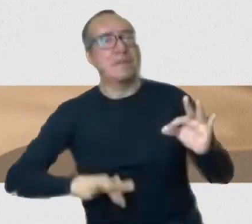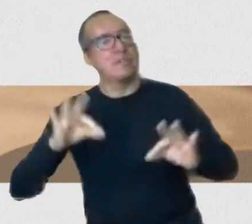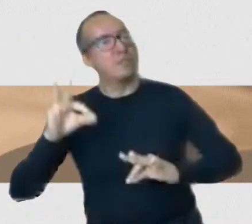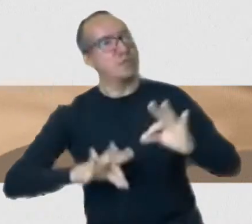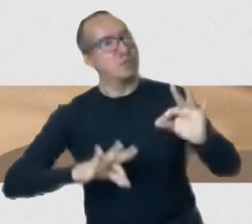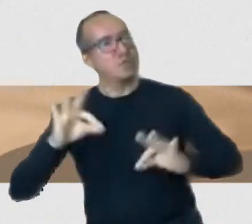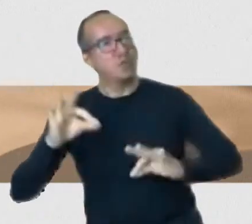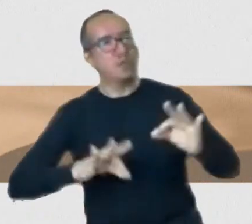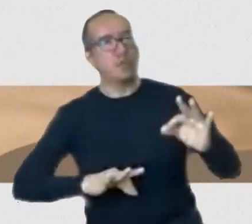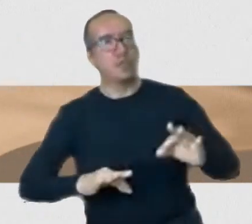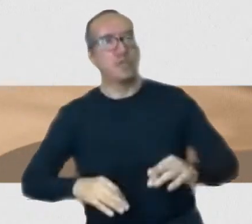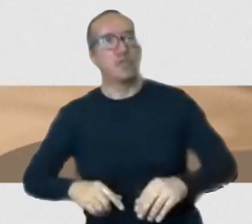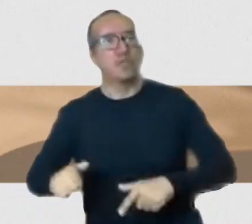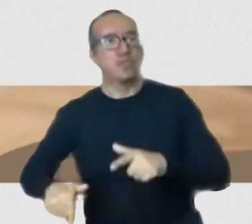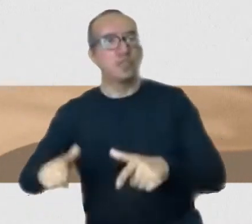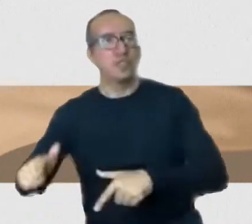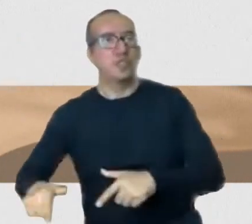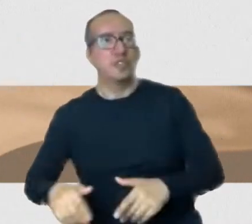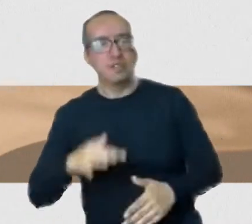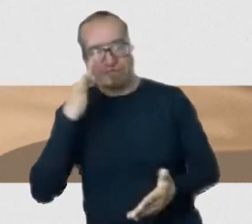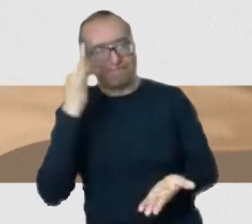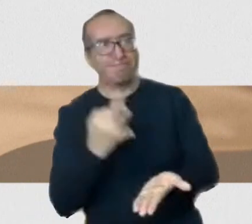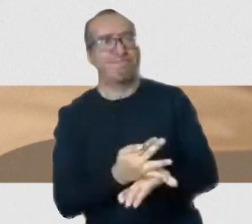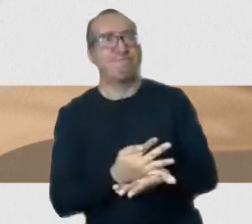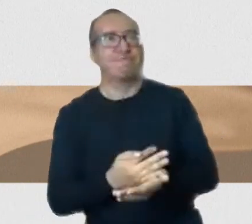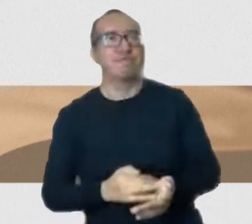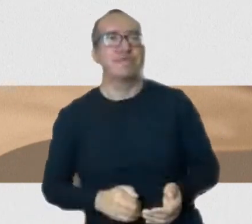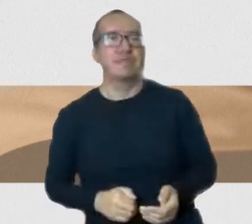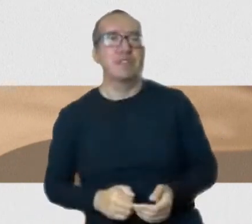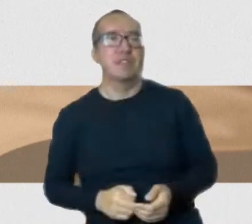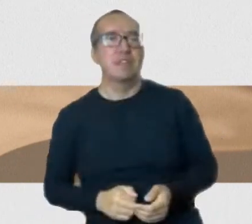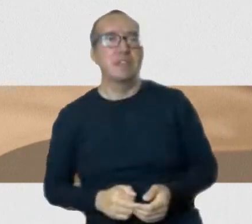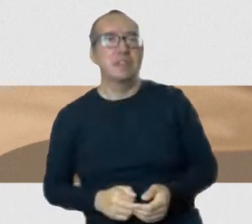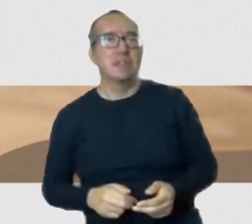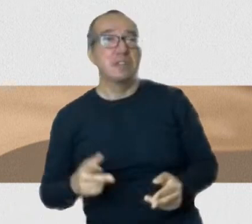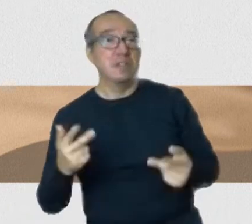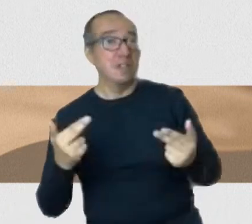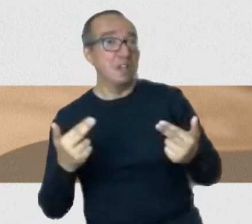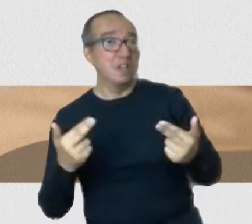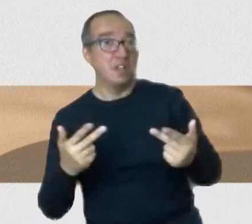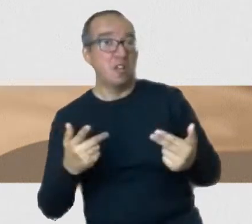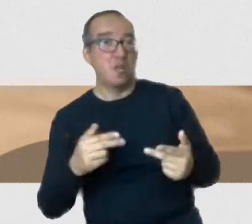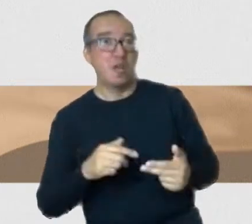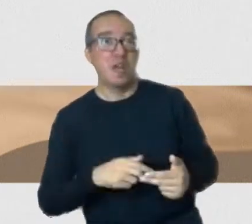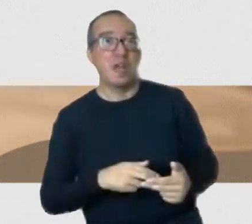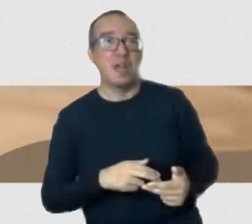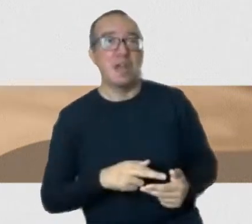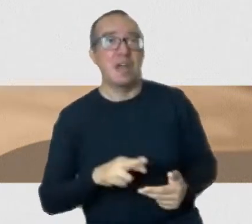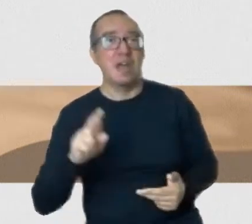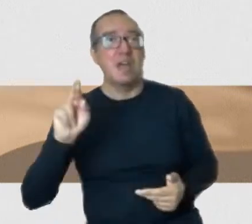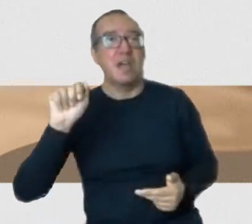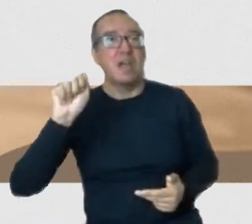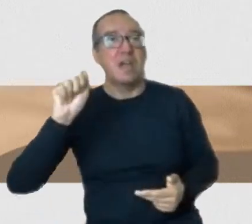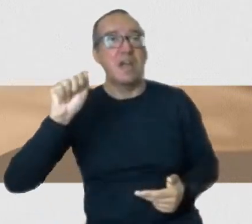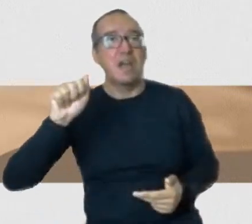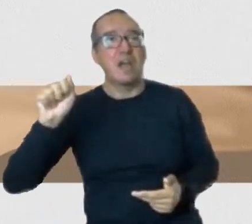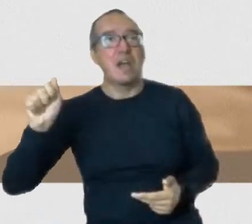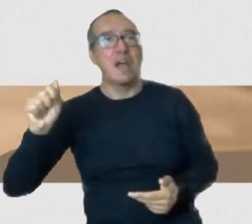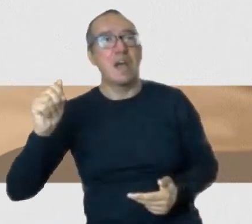Raabe, a meretriz, não foi também justificada pelas obras quando recolheu os emissários e os despediu por outro caminho?